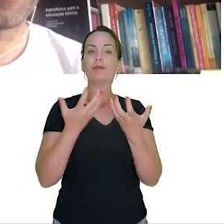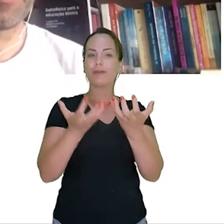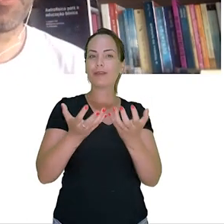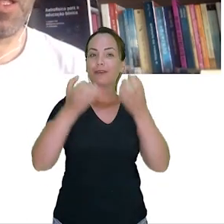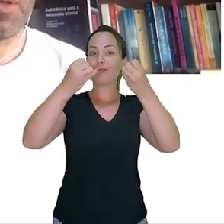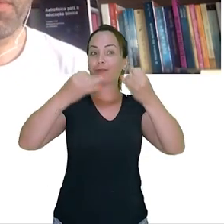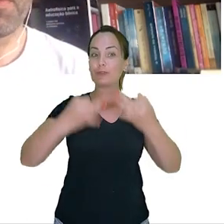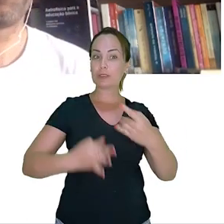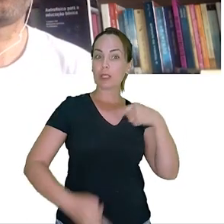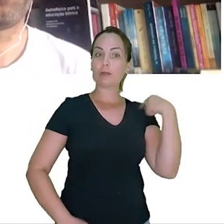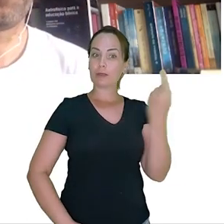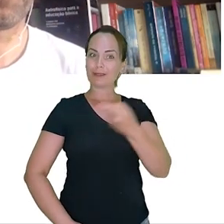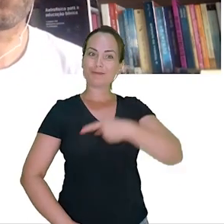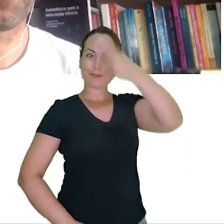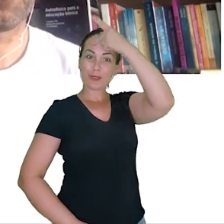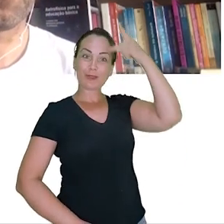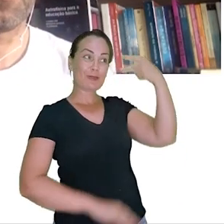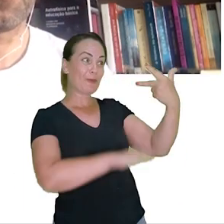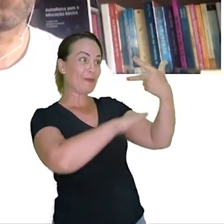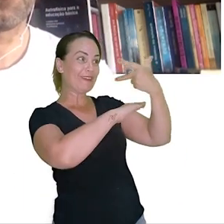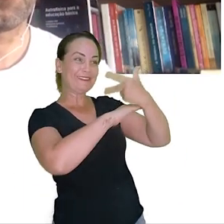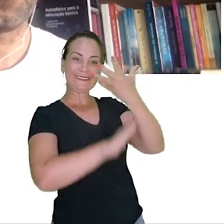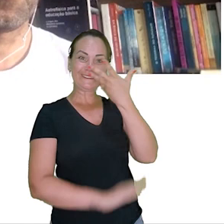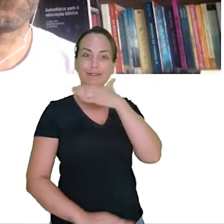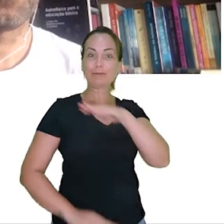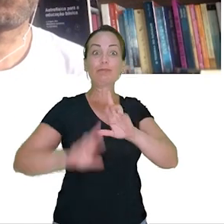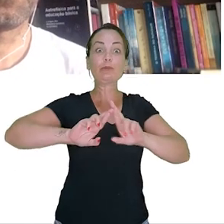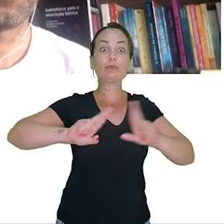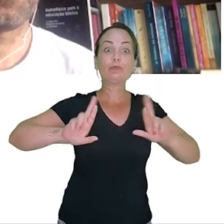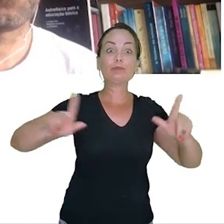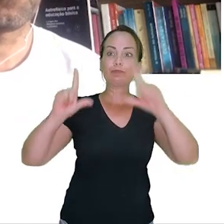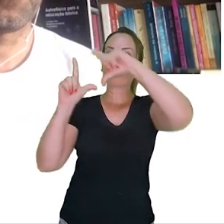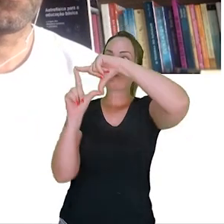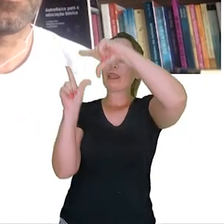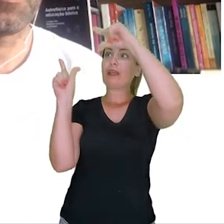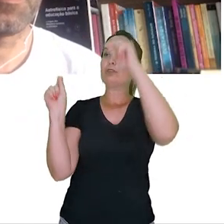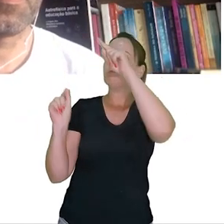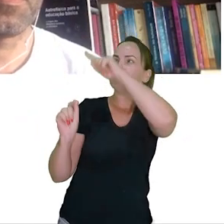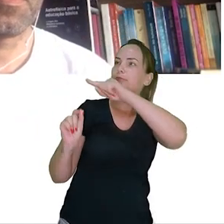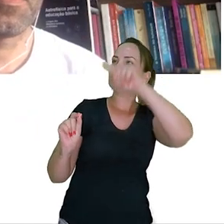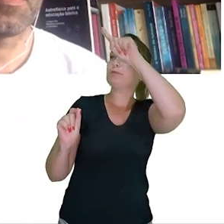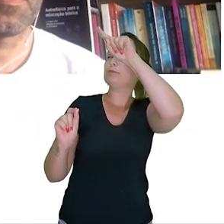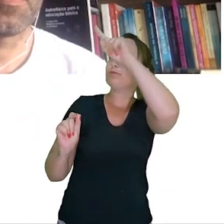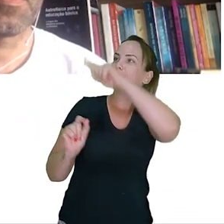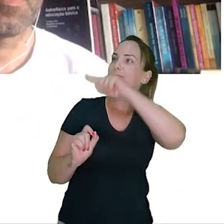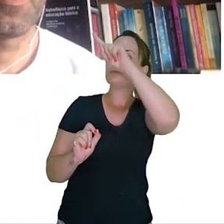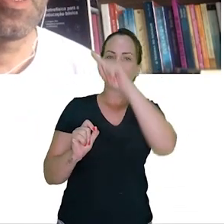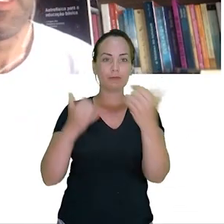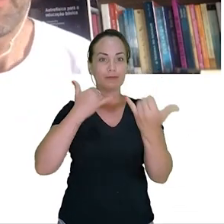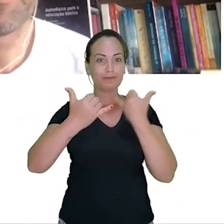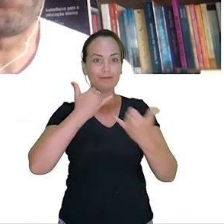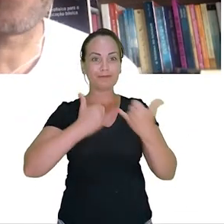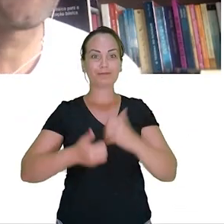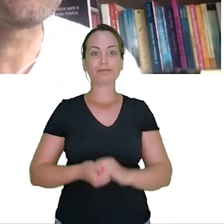você explicasse para a nossa grande audiência infantil as diferentes formas que a Lua toma durante o mês. Pode dizer para a